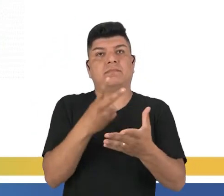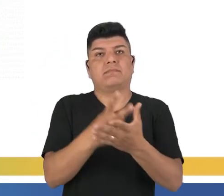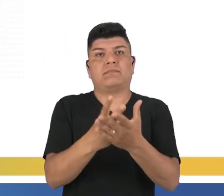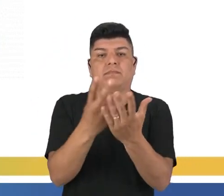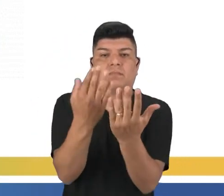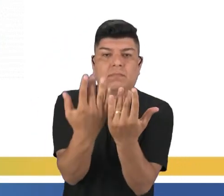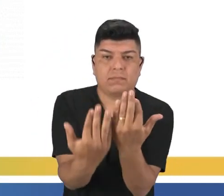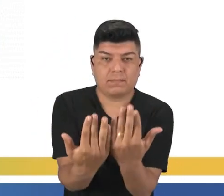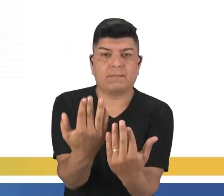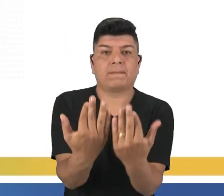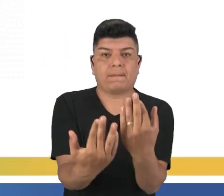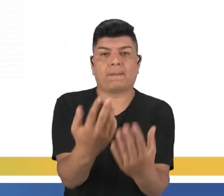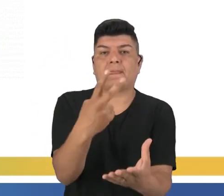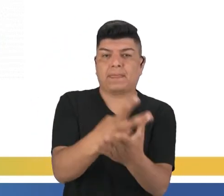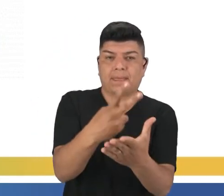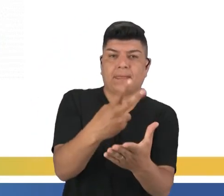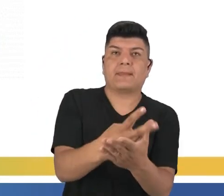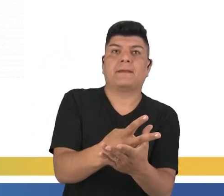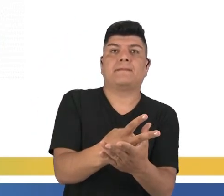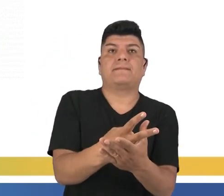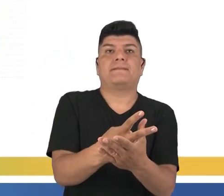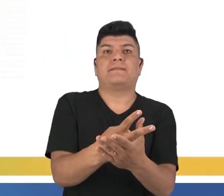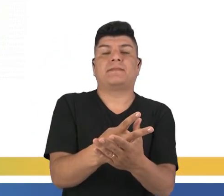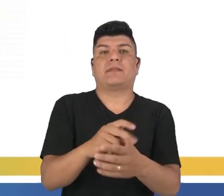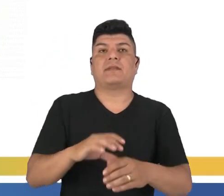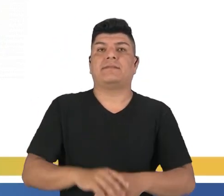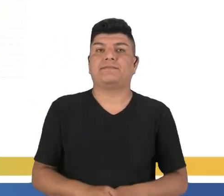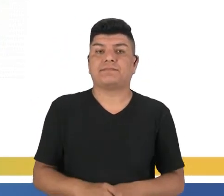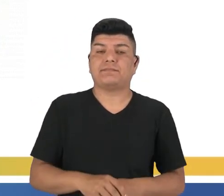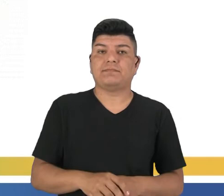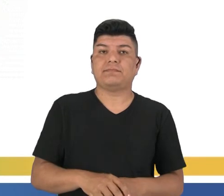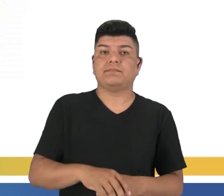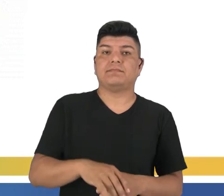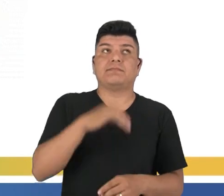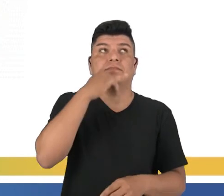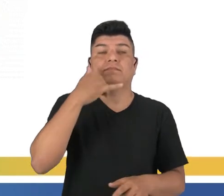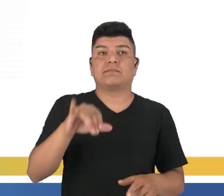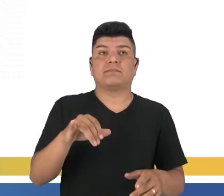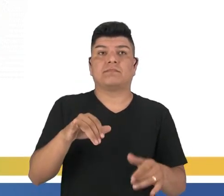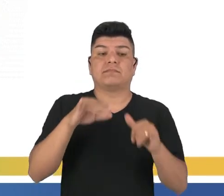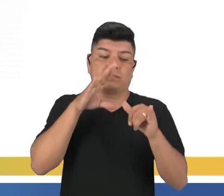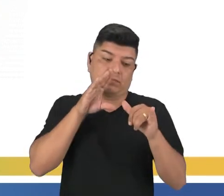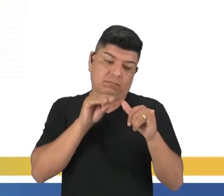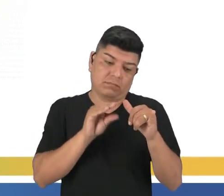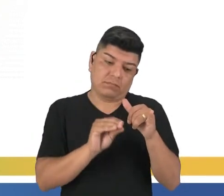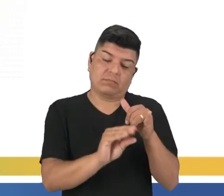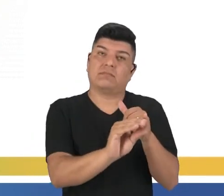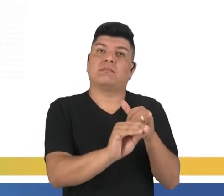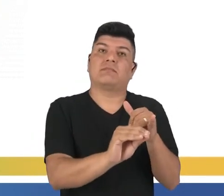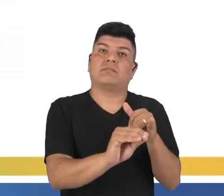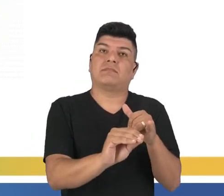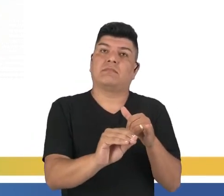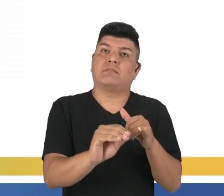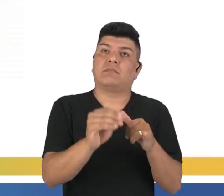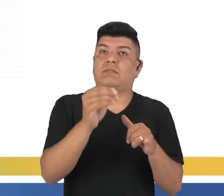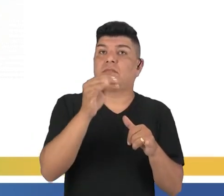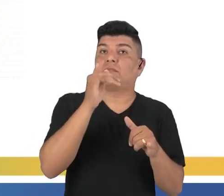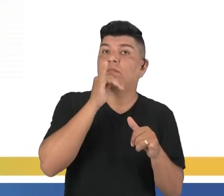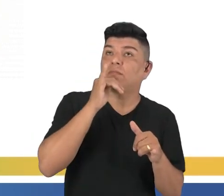queimando combustível, né? E a energia térmica do tipo solar, e vem a energia mais limpa que nós temos,